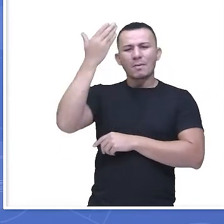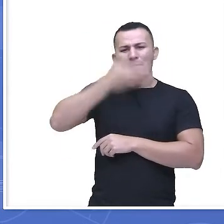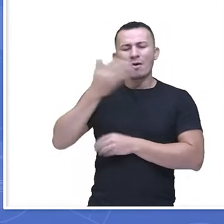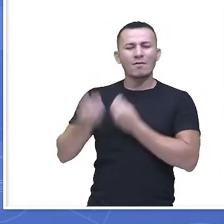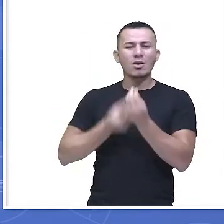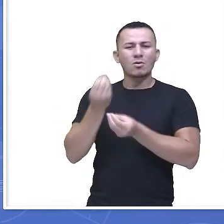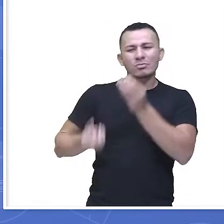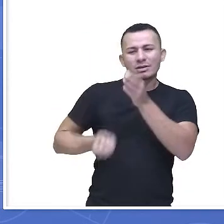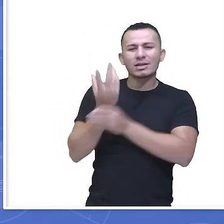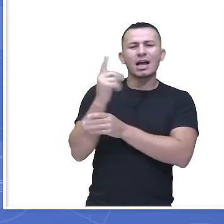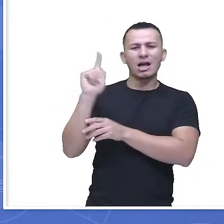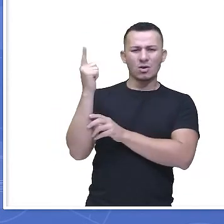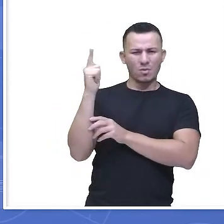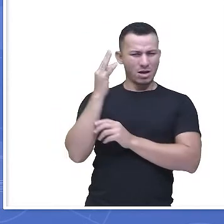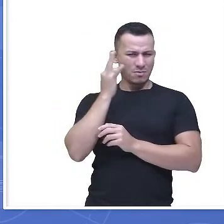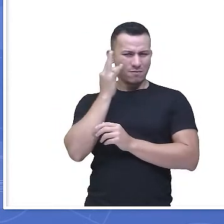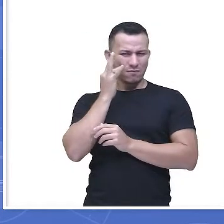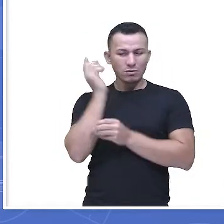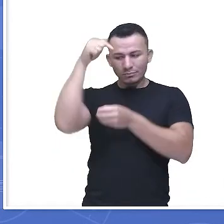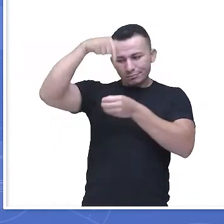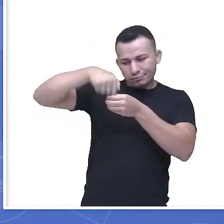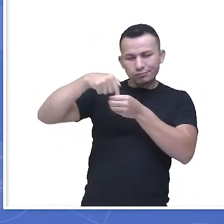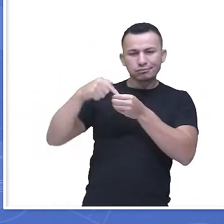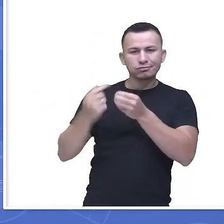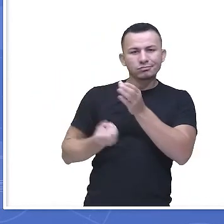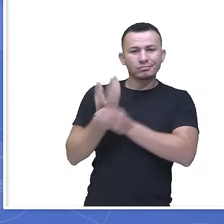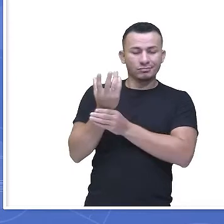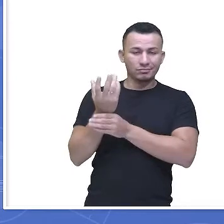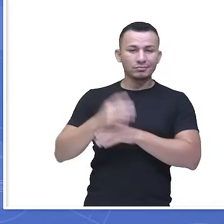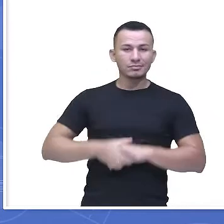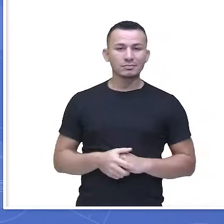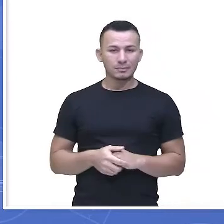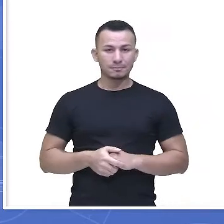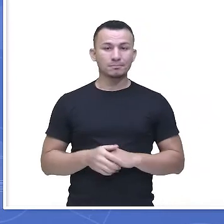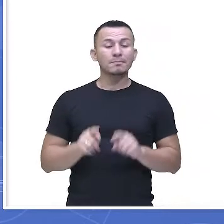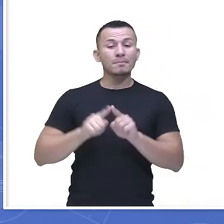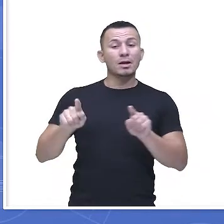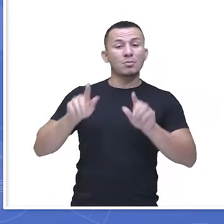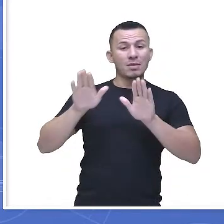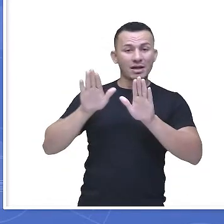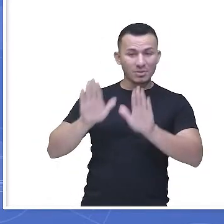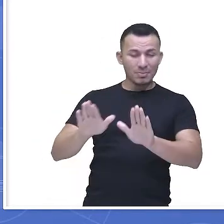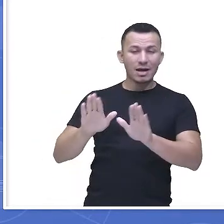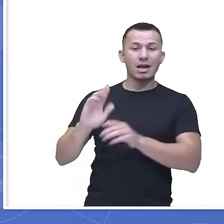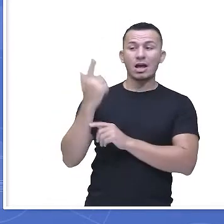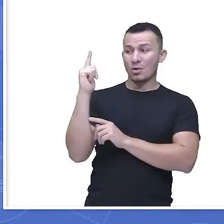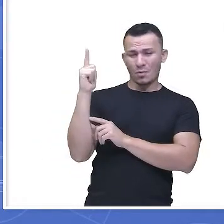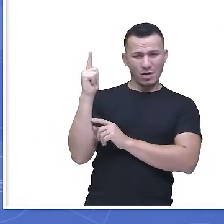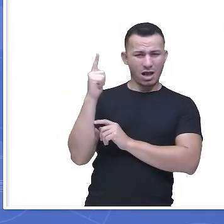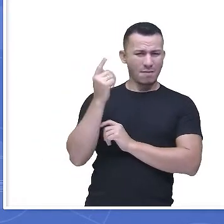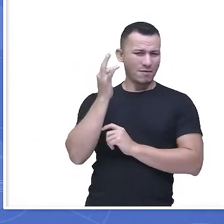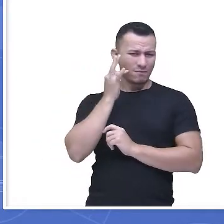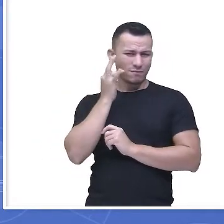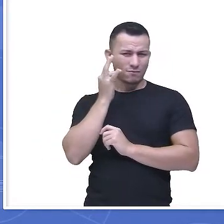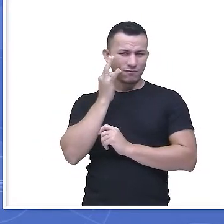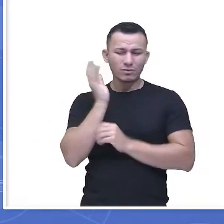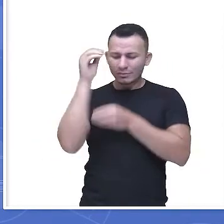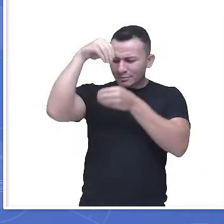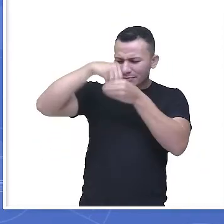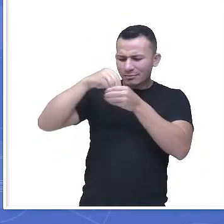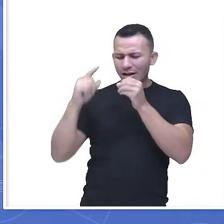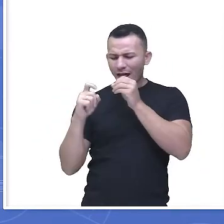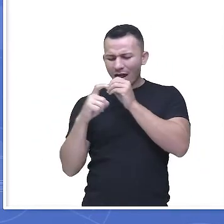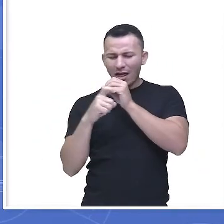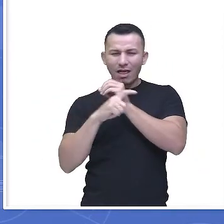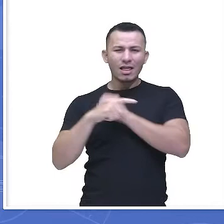que existia um indivíduo a partir de outro. Mas abria-se a goiaba e tinha lá o bicho da